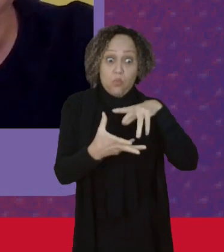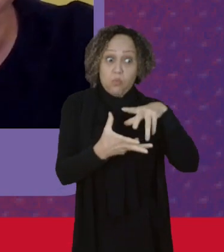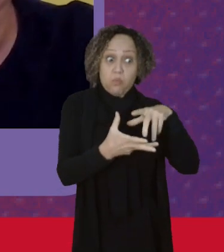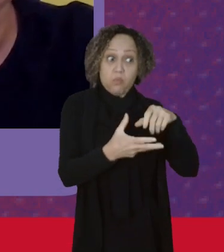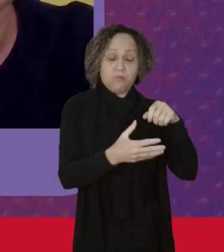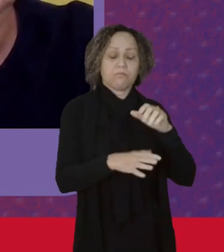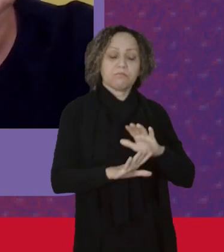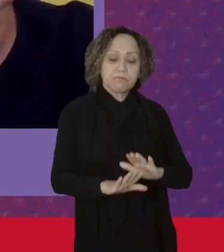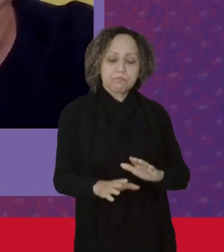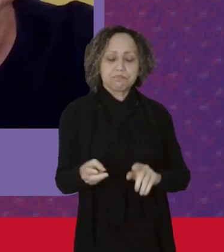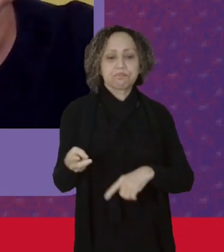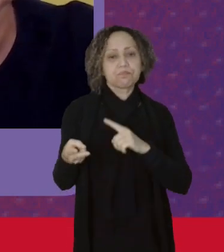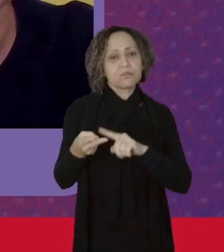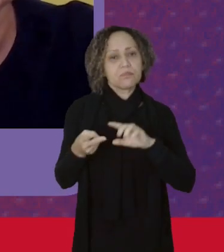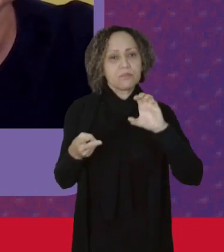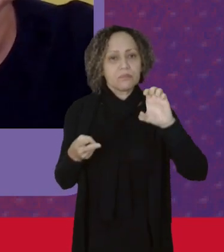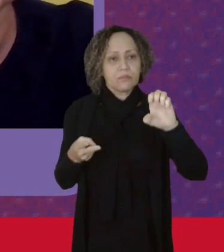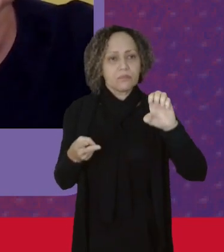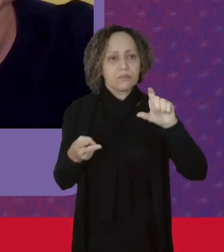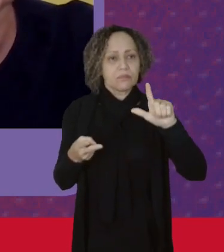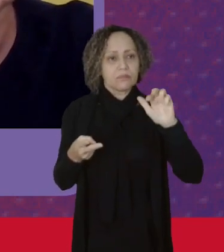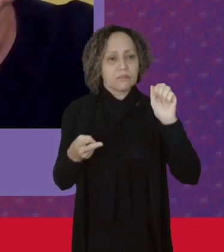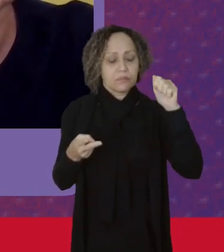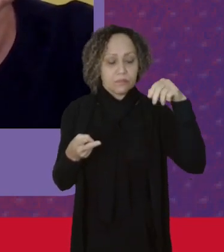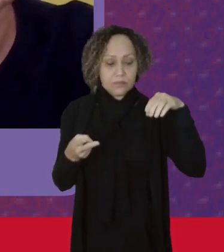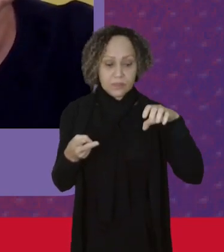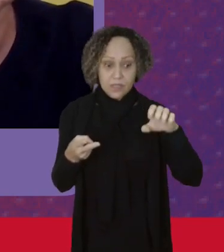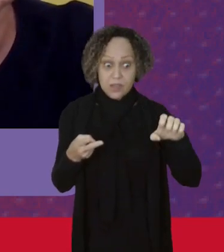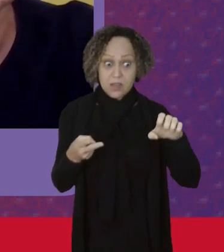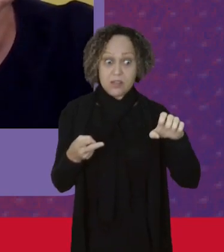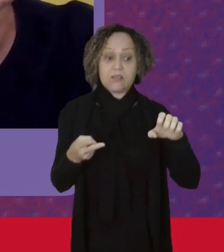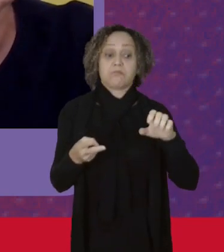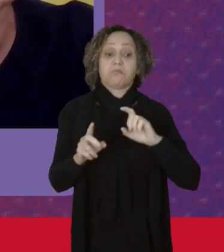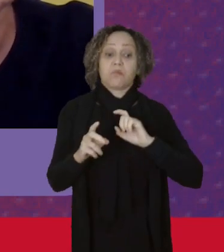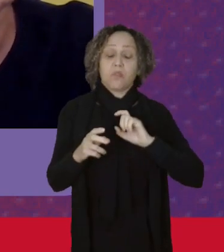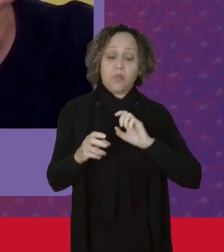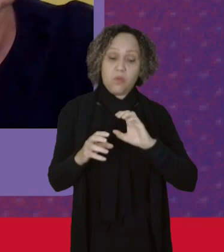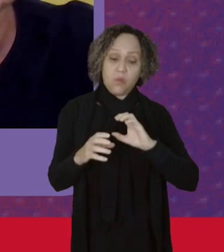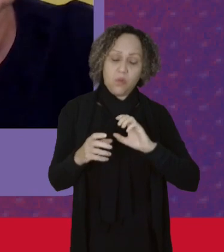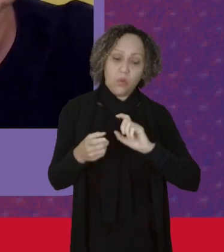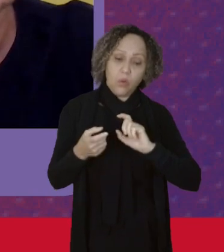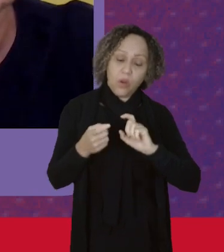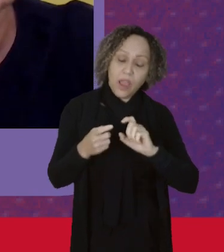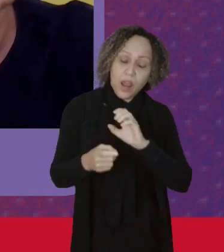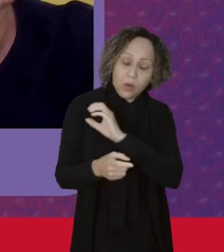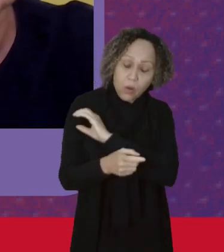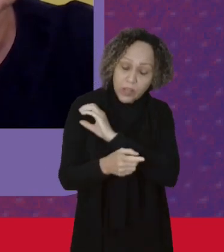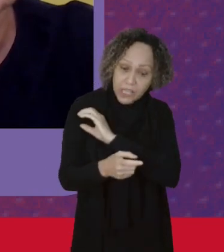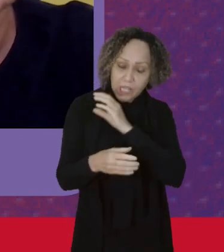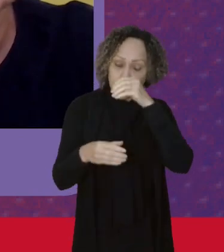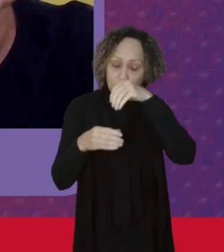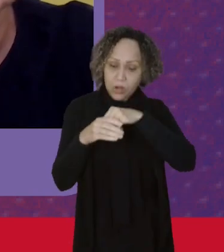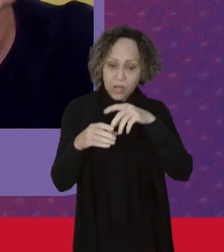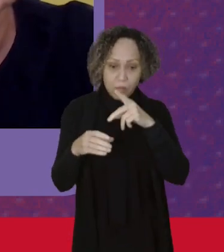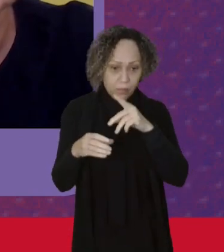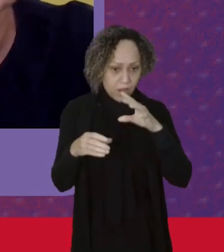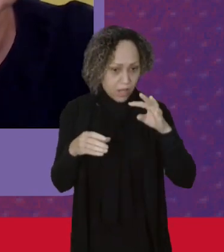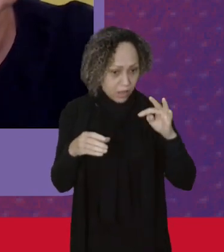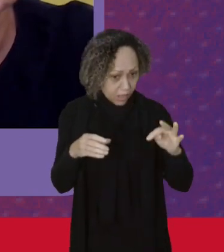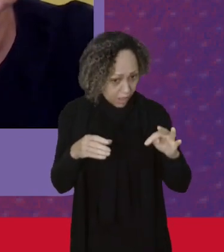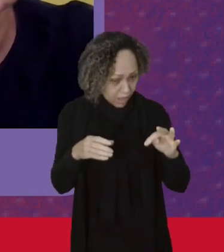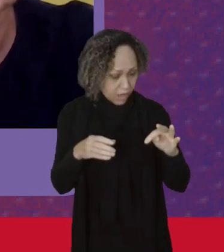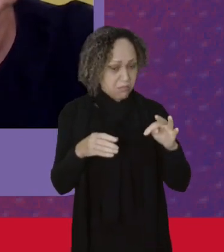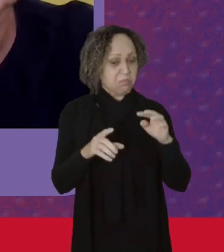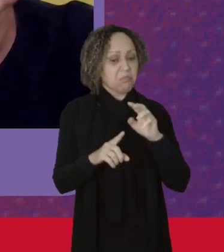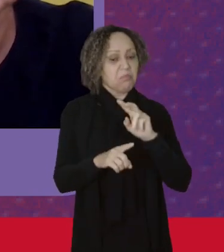nossa coordenadora do Setorial Nacional de Saúde do PT. Ela é assistente social, mestre em Direitos Humanos